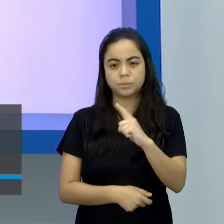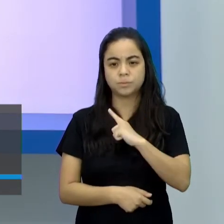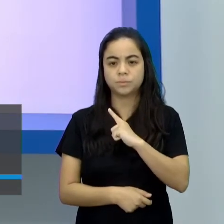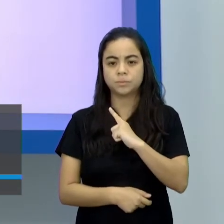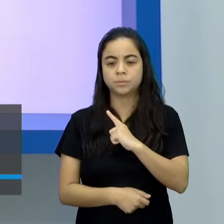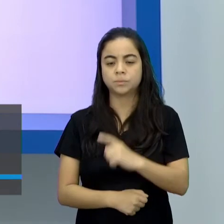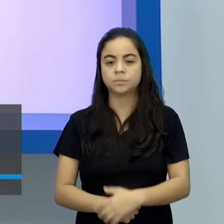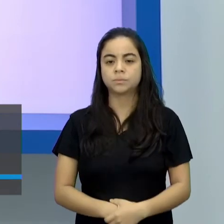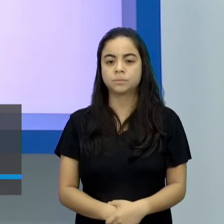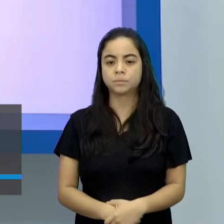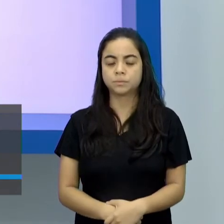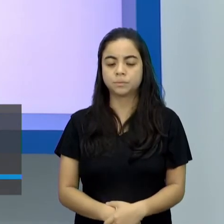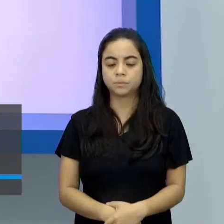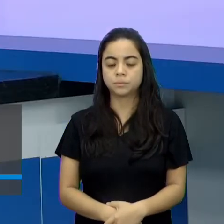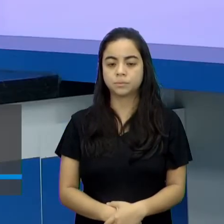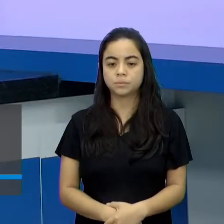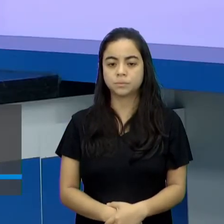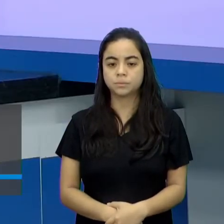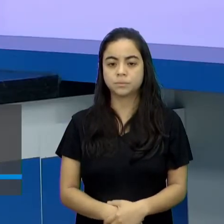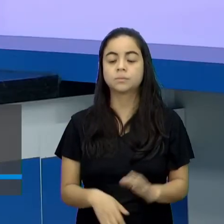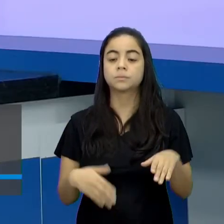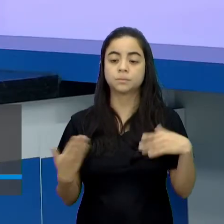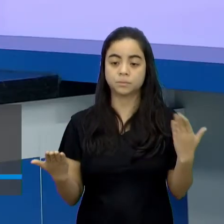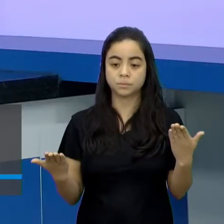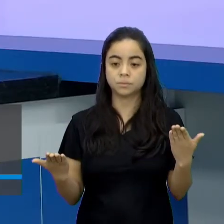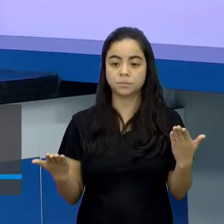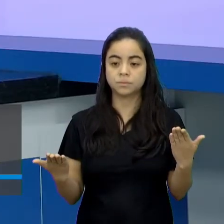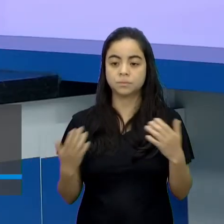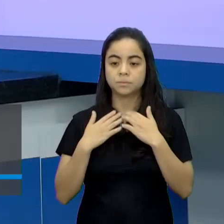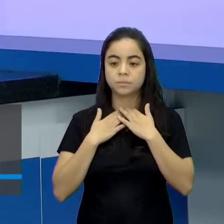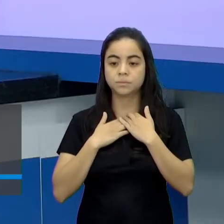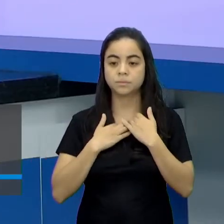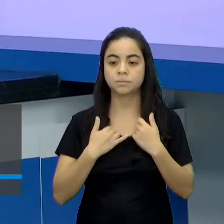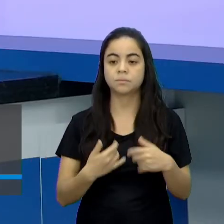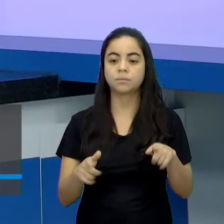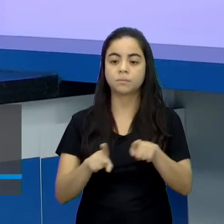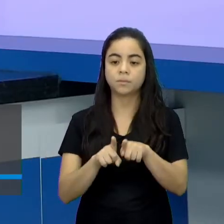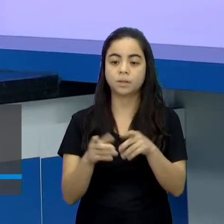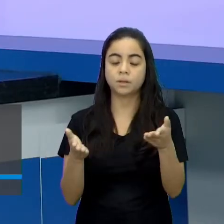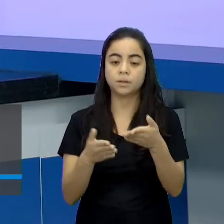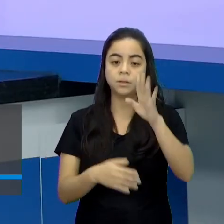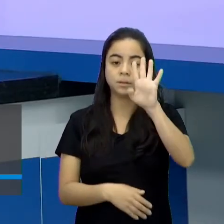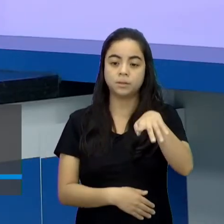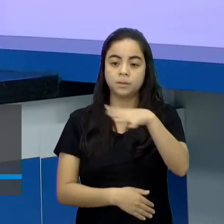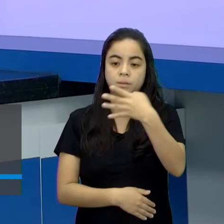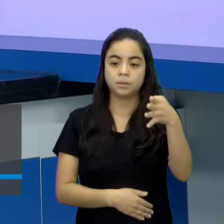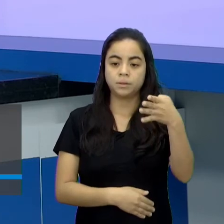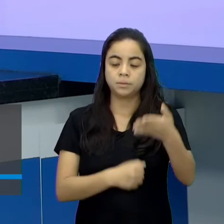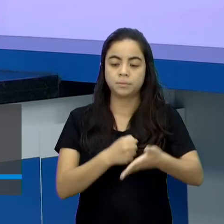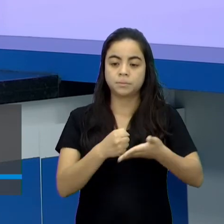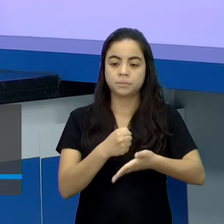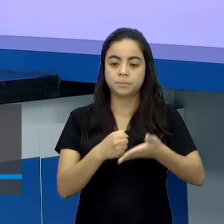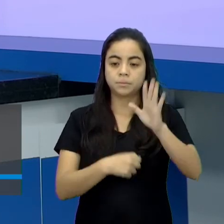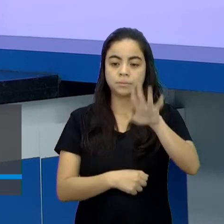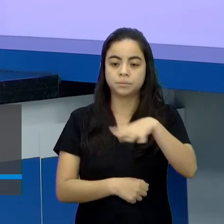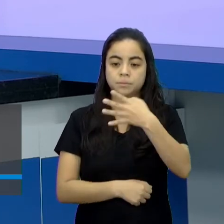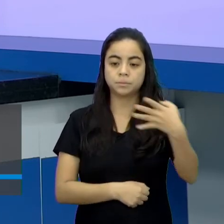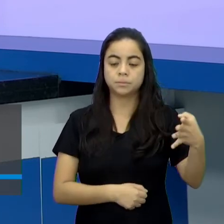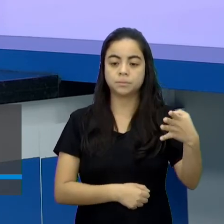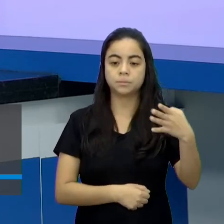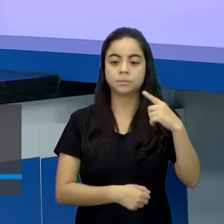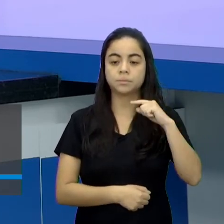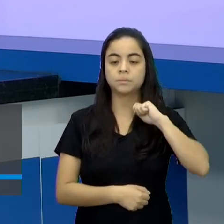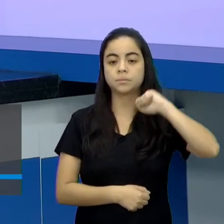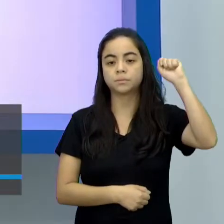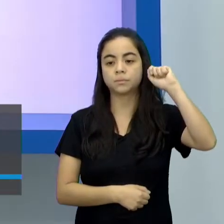carregada de dinheiro. Então, e vamos pegar essa planilha de base com orçamento de abril para fazer a de